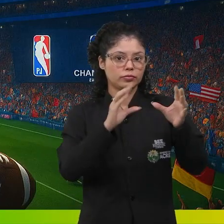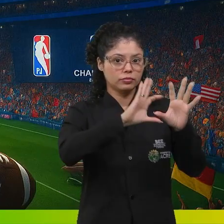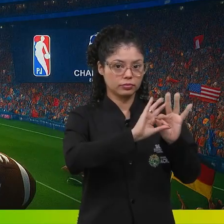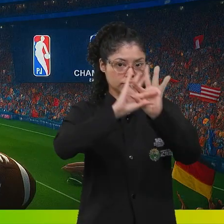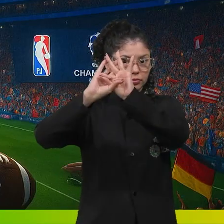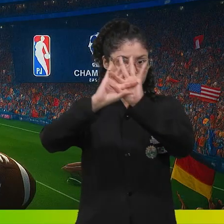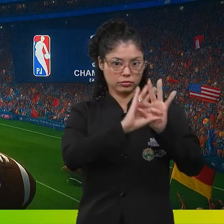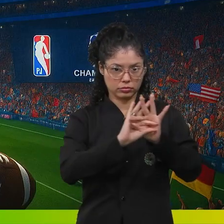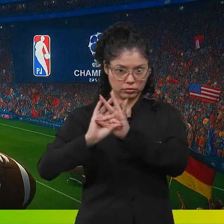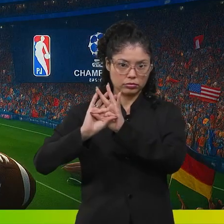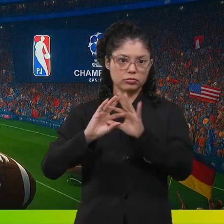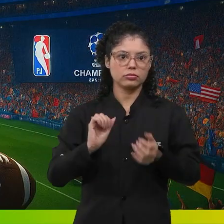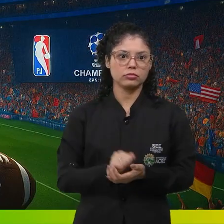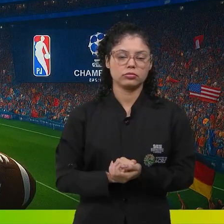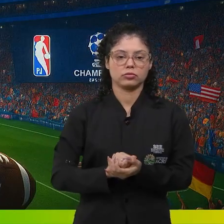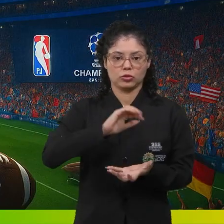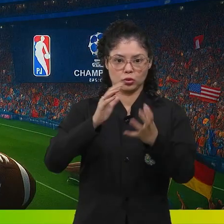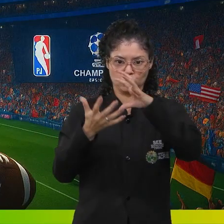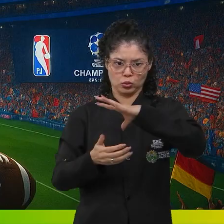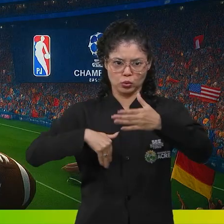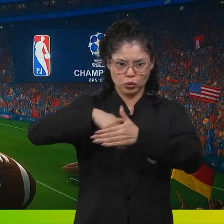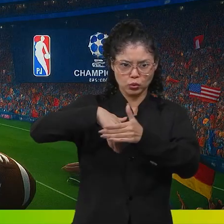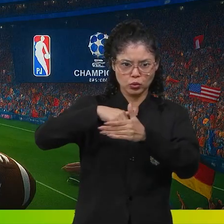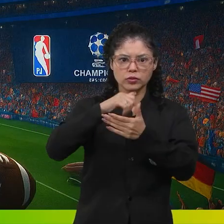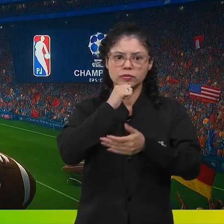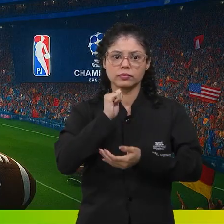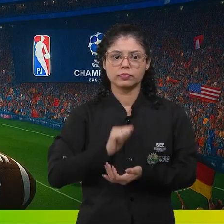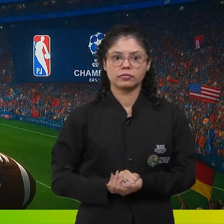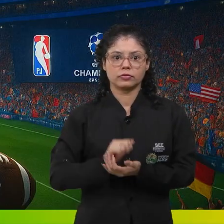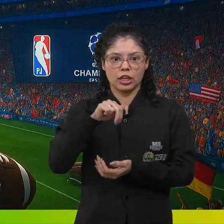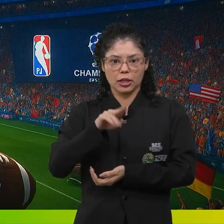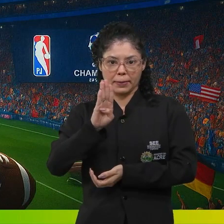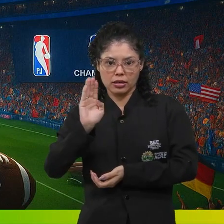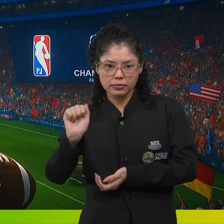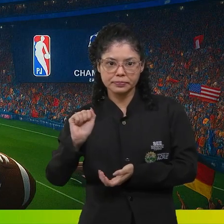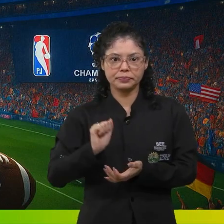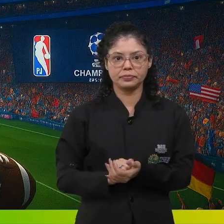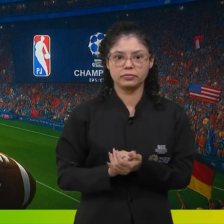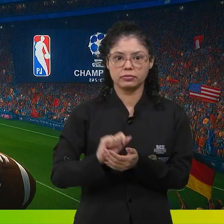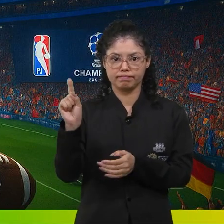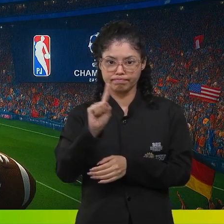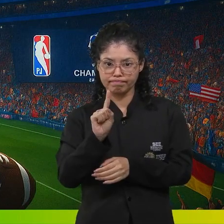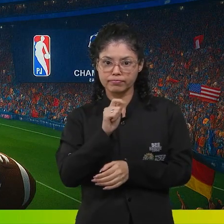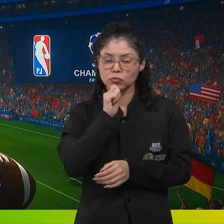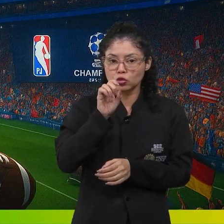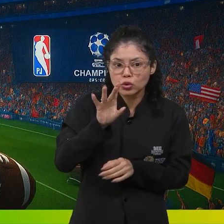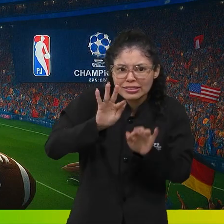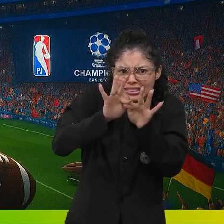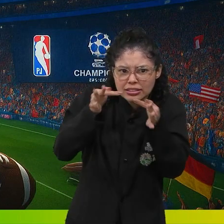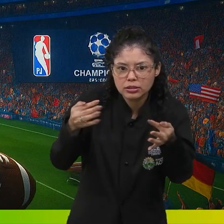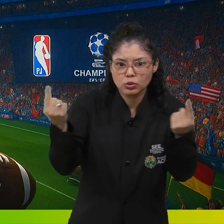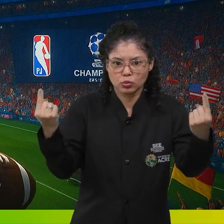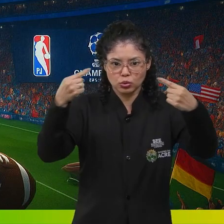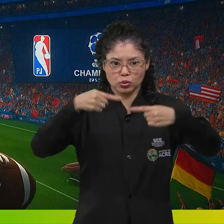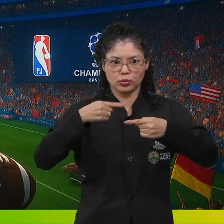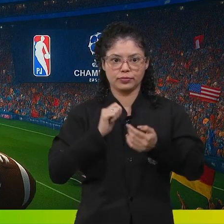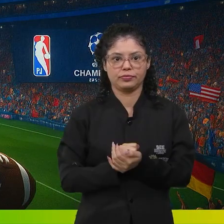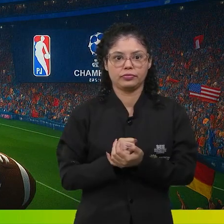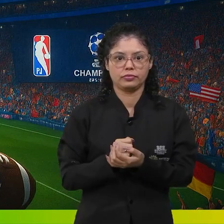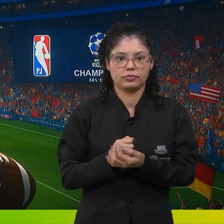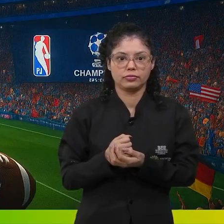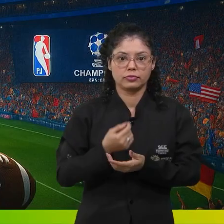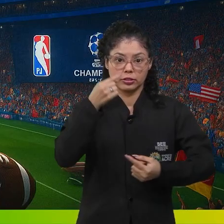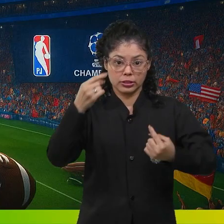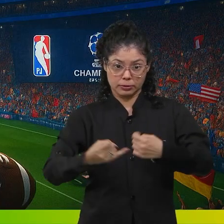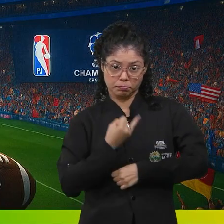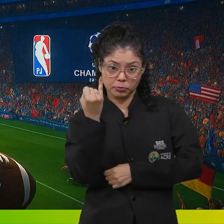as Olimpíadas, como a Copa do Mundo, o Super Bowl, a NBA, não são muito mais do que simples competições. Elas